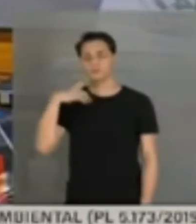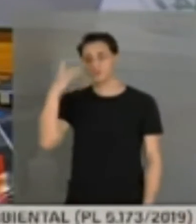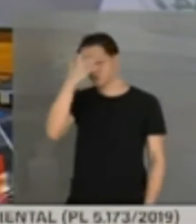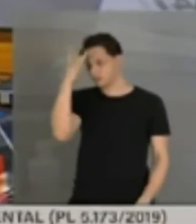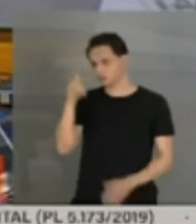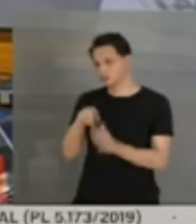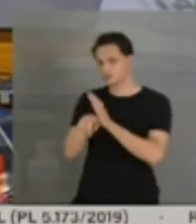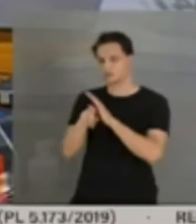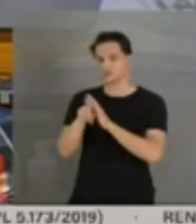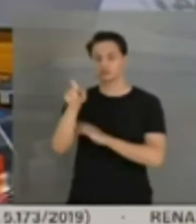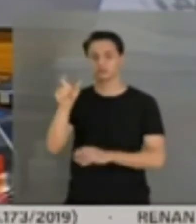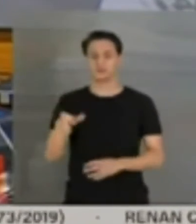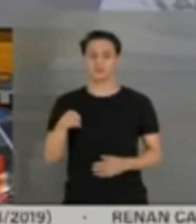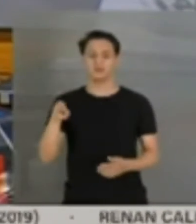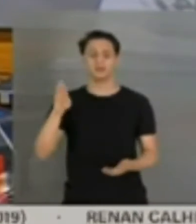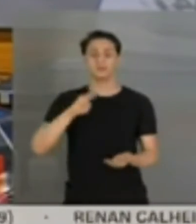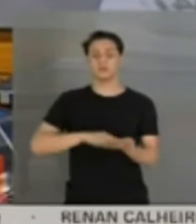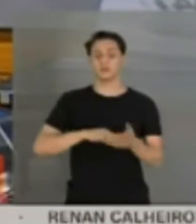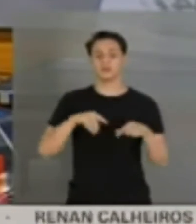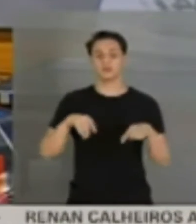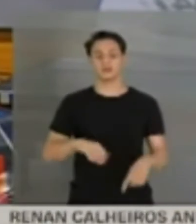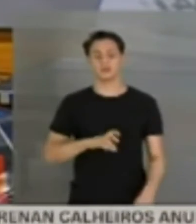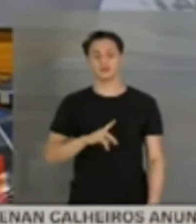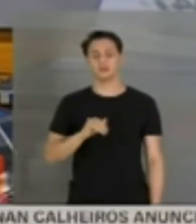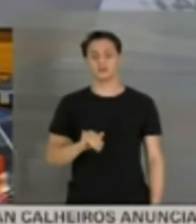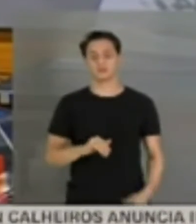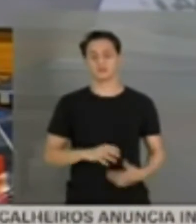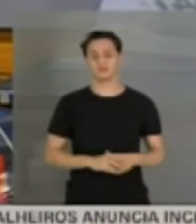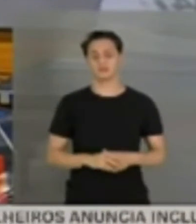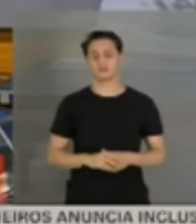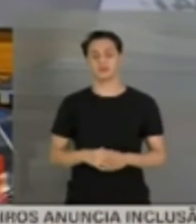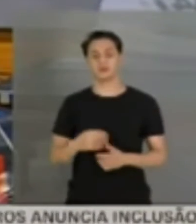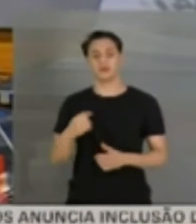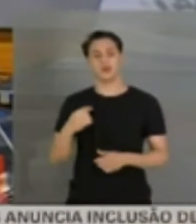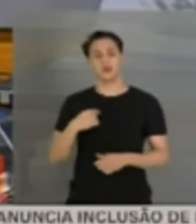função de membro dessa CPI. Vou reiterar.